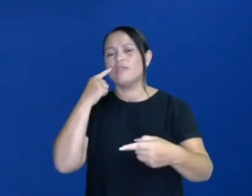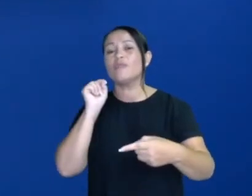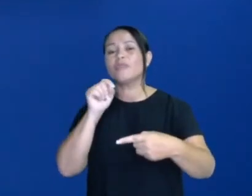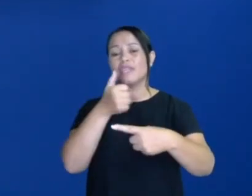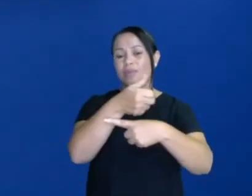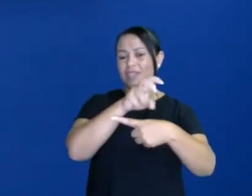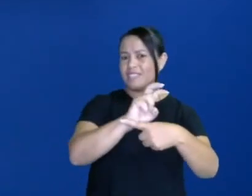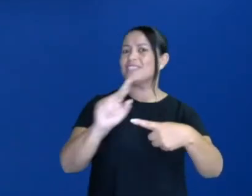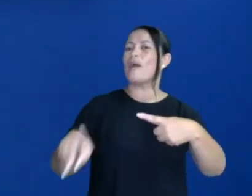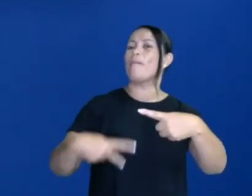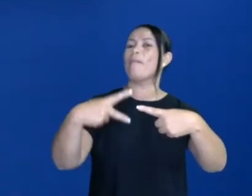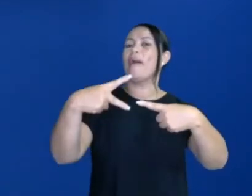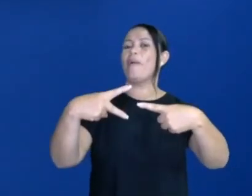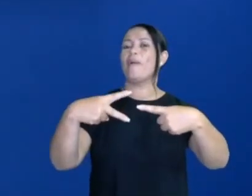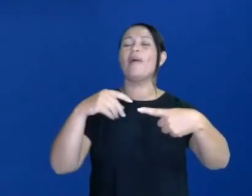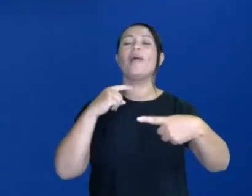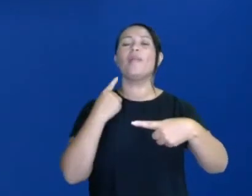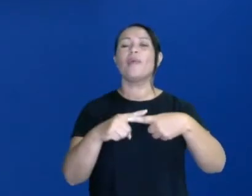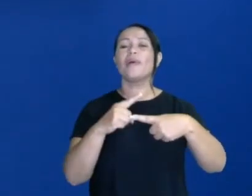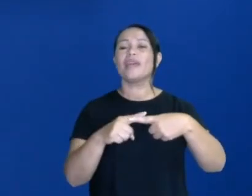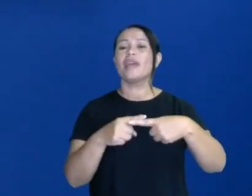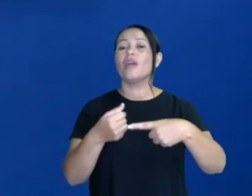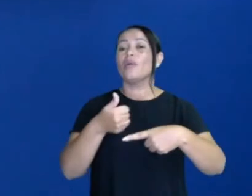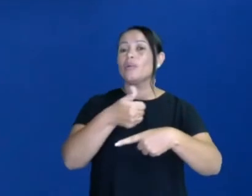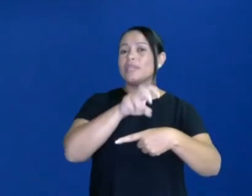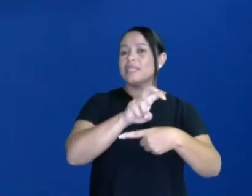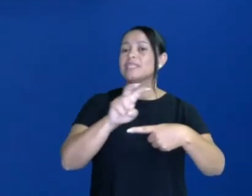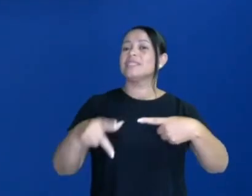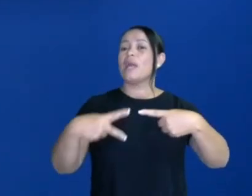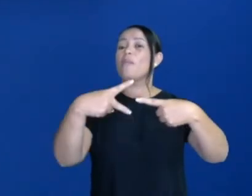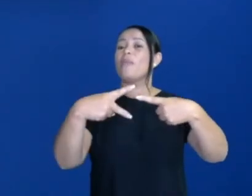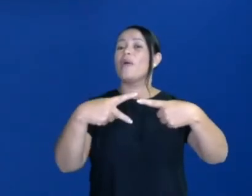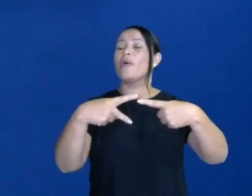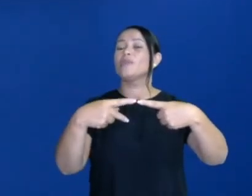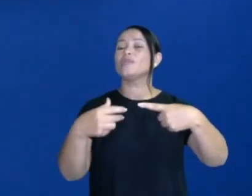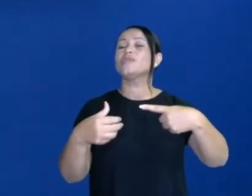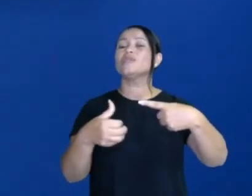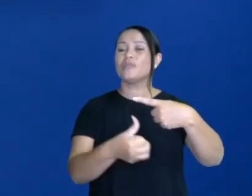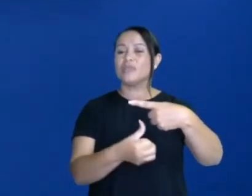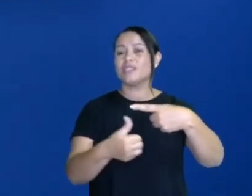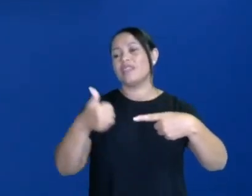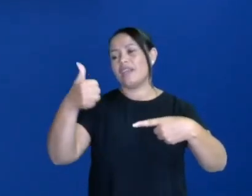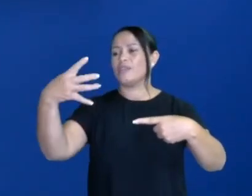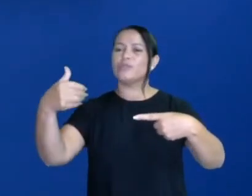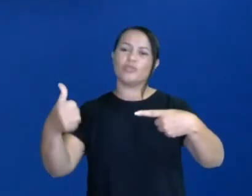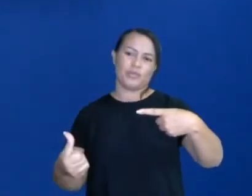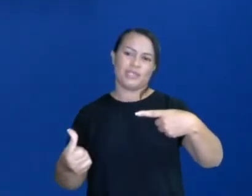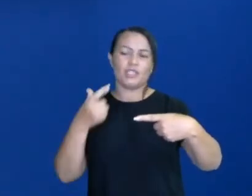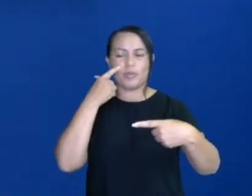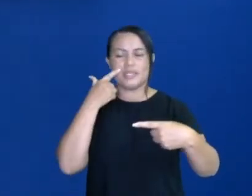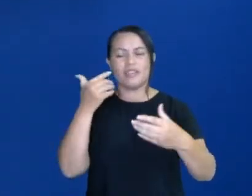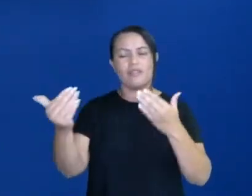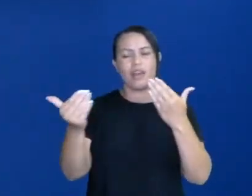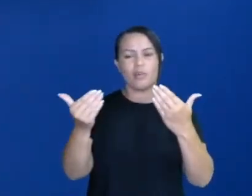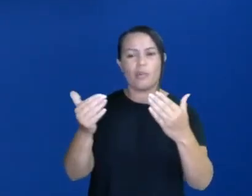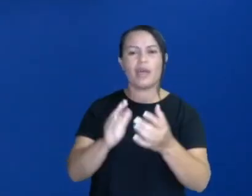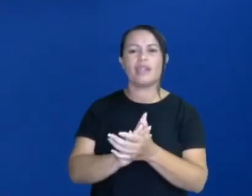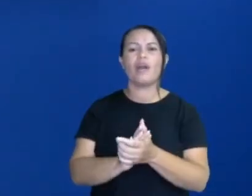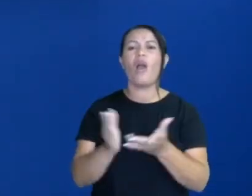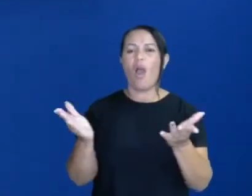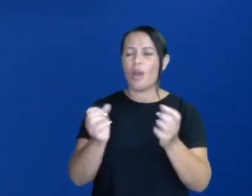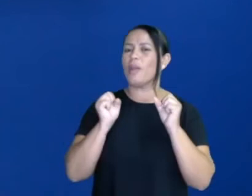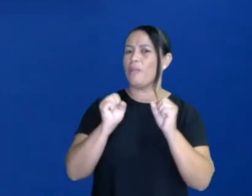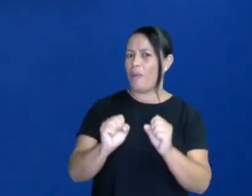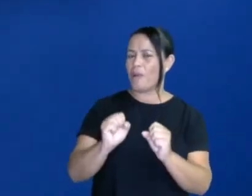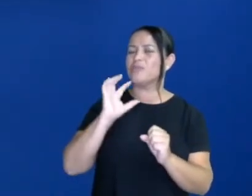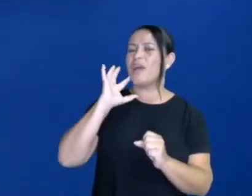15, né? Então, isso implica dizer que 15 sobre 6 é maior do que 14 sobre 6. Observando os resultados, agora eu